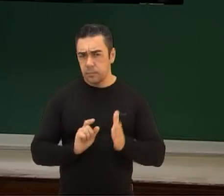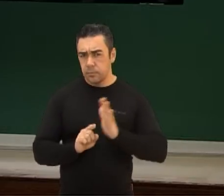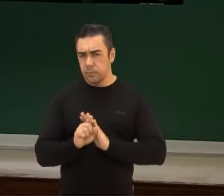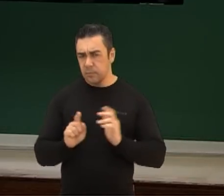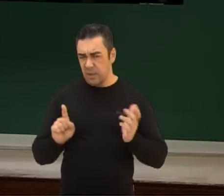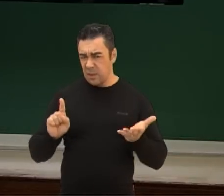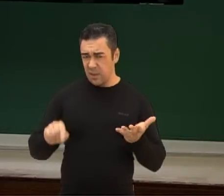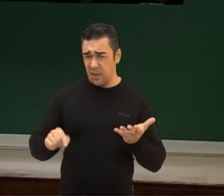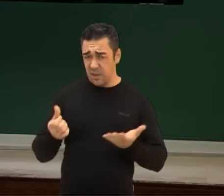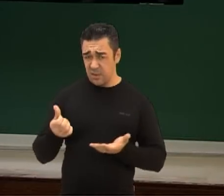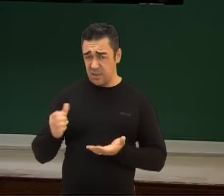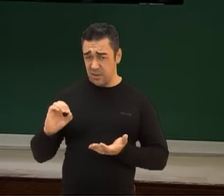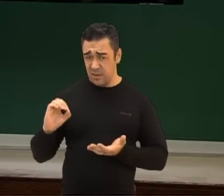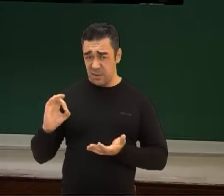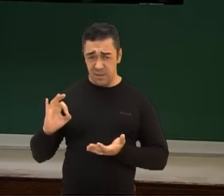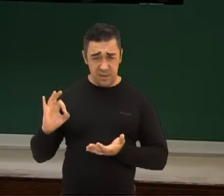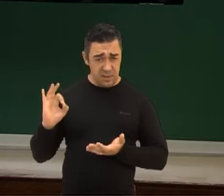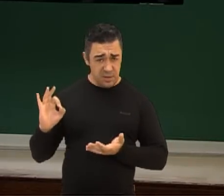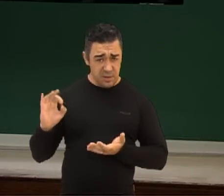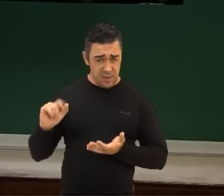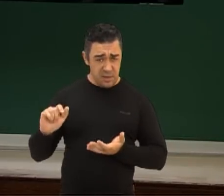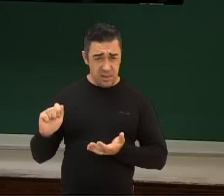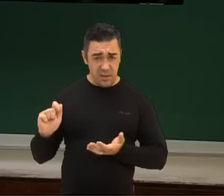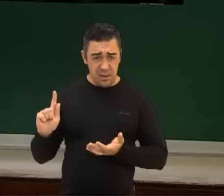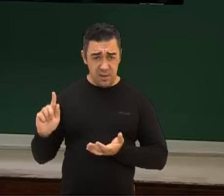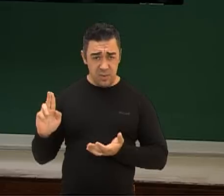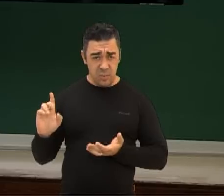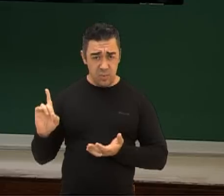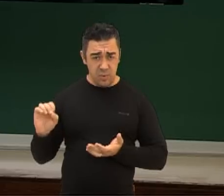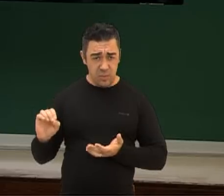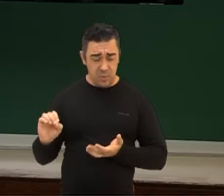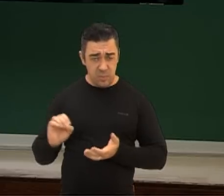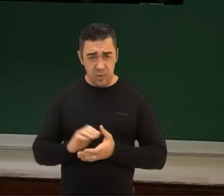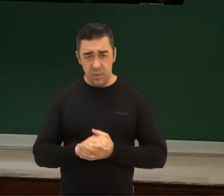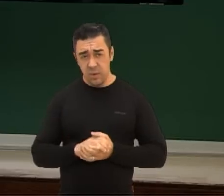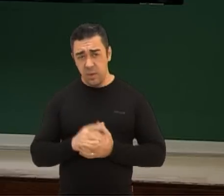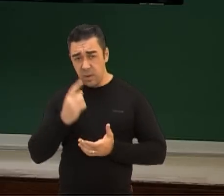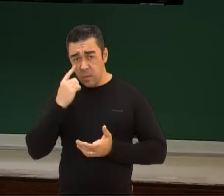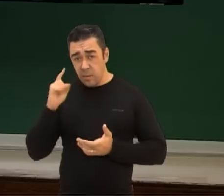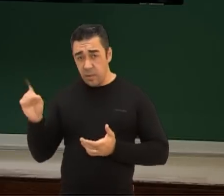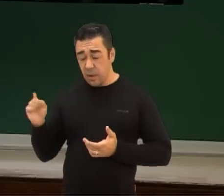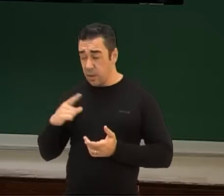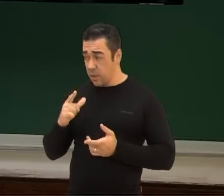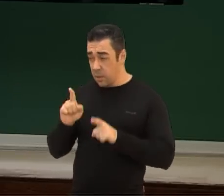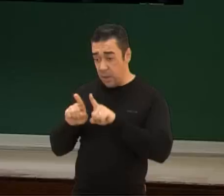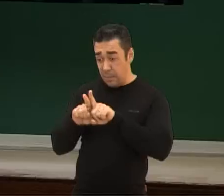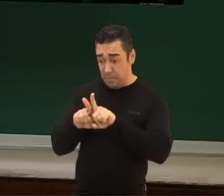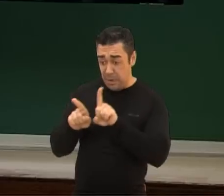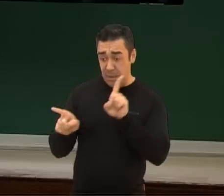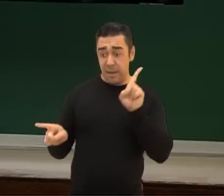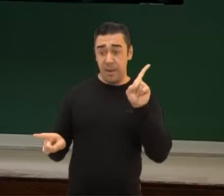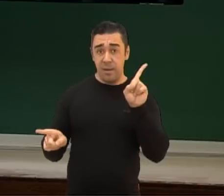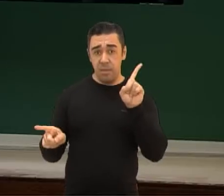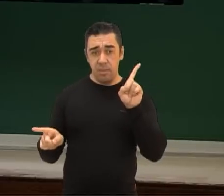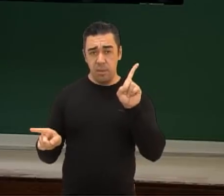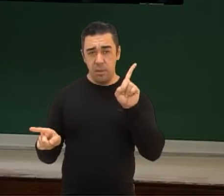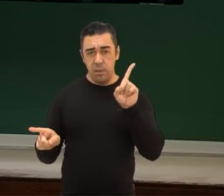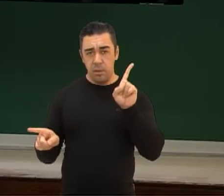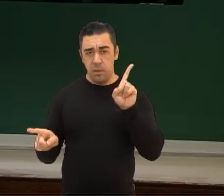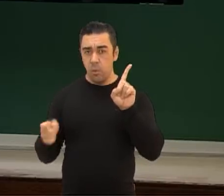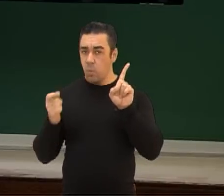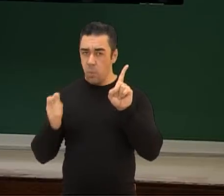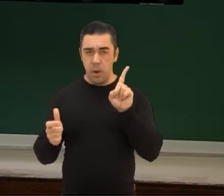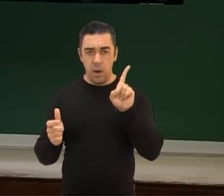é um ângulo de 60 graus? Um ângulo agudo de 60 graus? Vejamos essa abertura aqui, ó. Ela tem quase